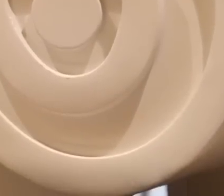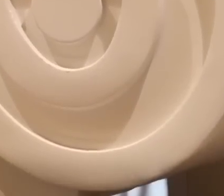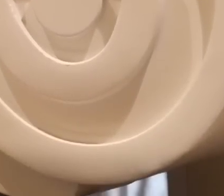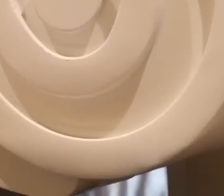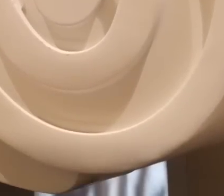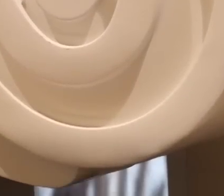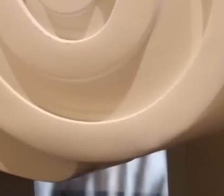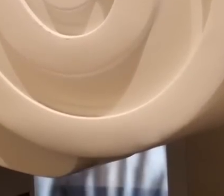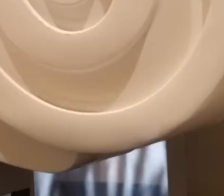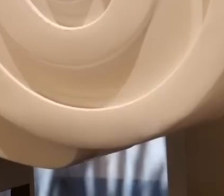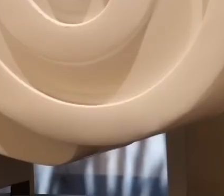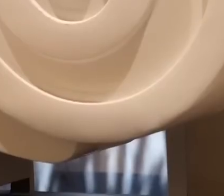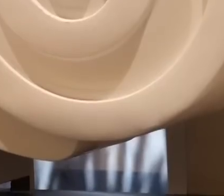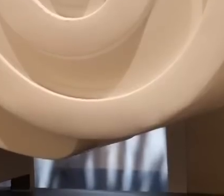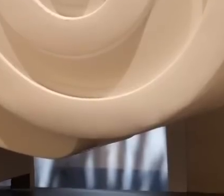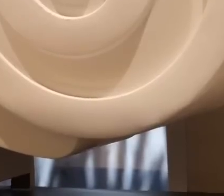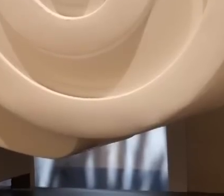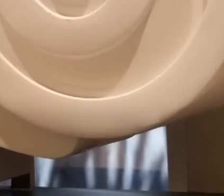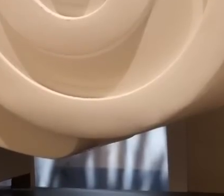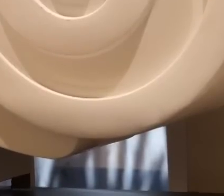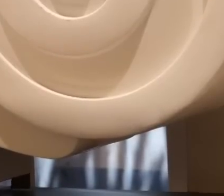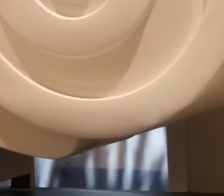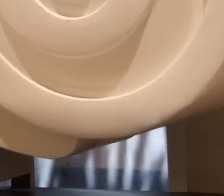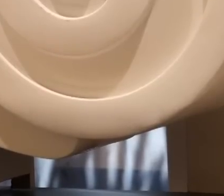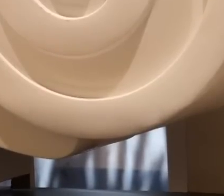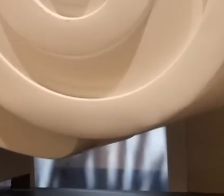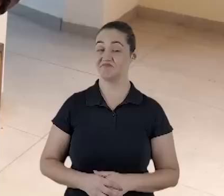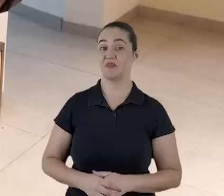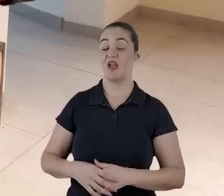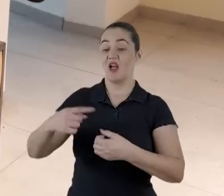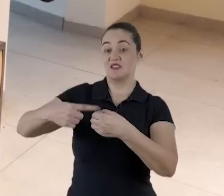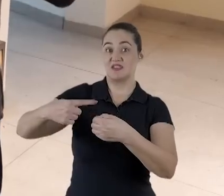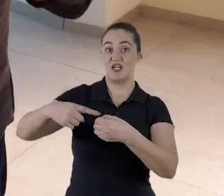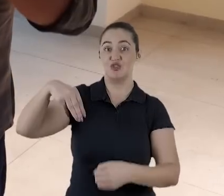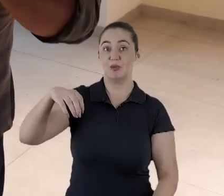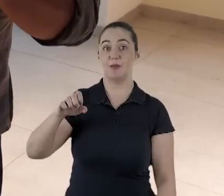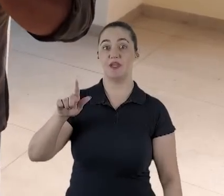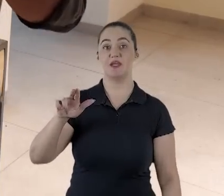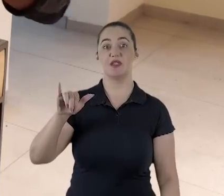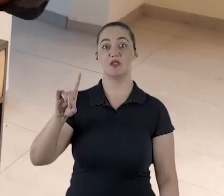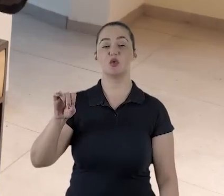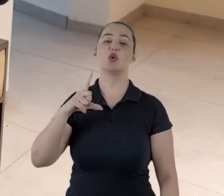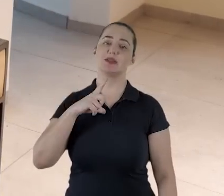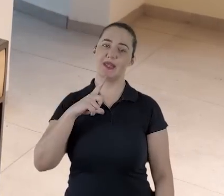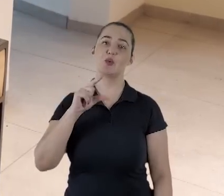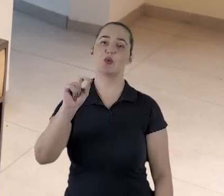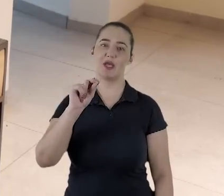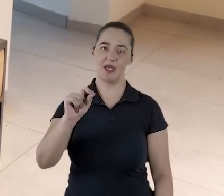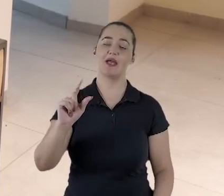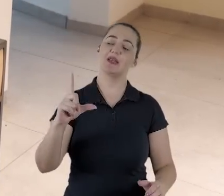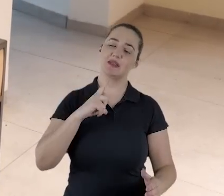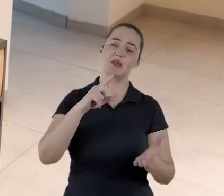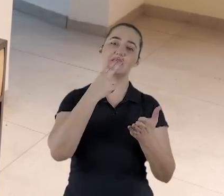A cidade de Meguido foi mencionada também nas